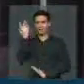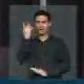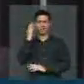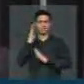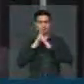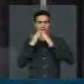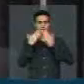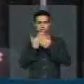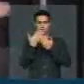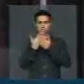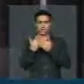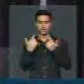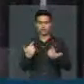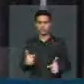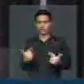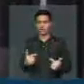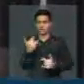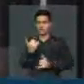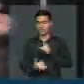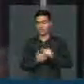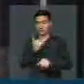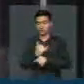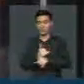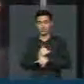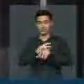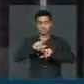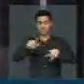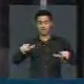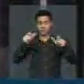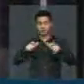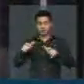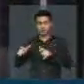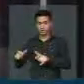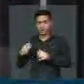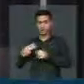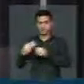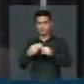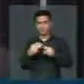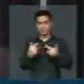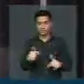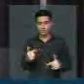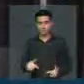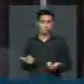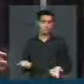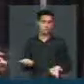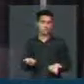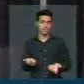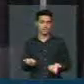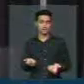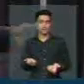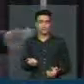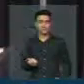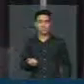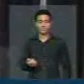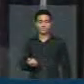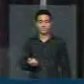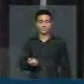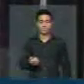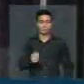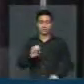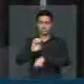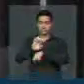têm internet em todos aqueles recantos, em todos os municípios, em todos os recantos do